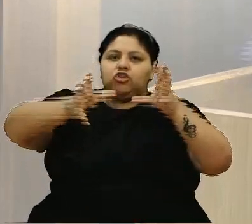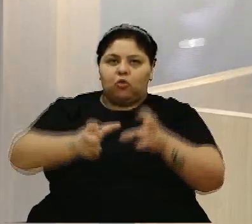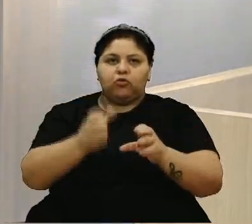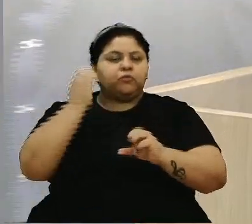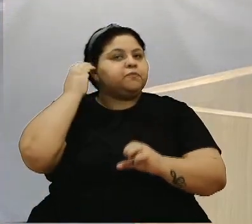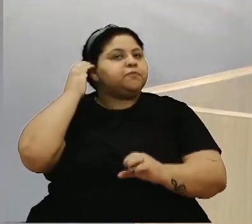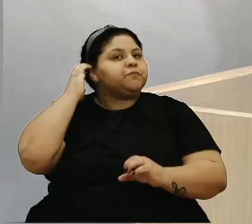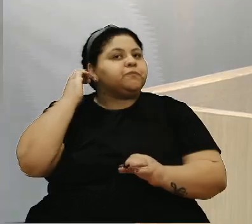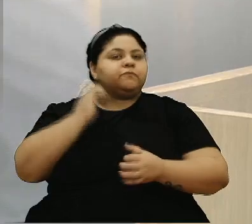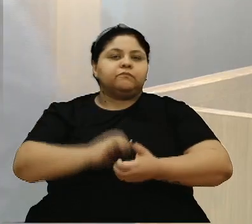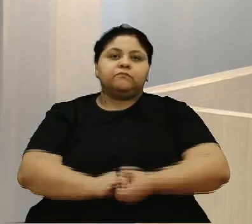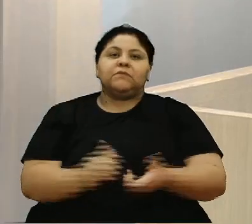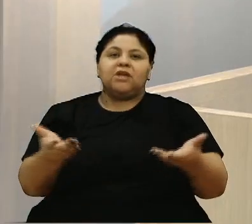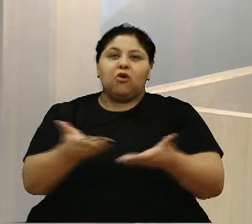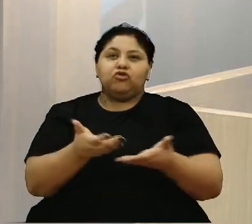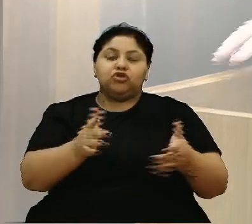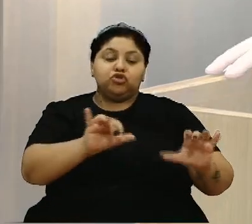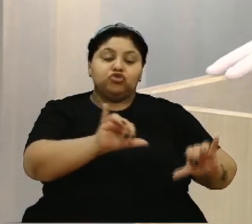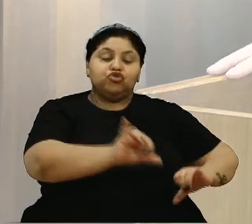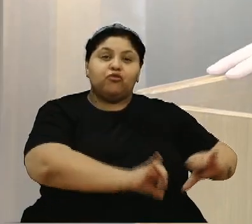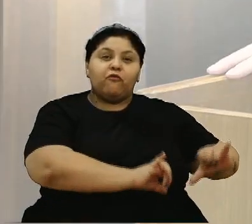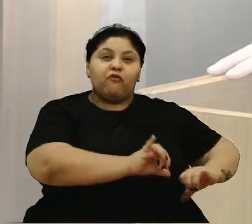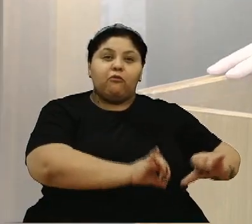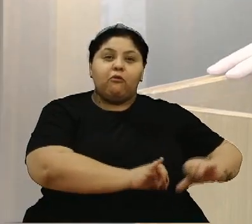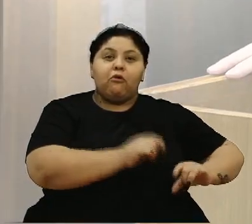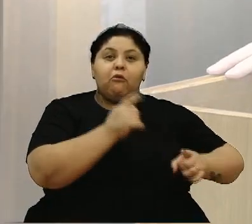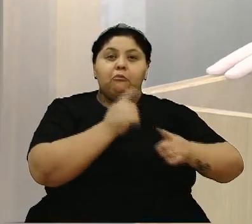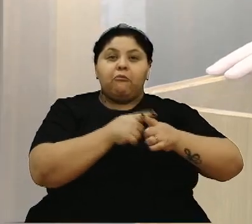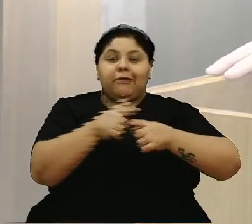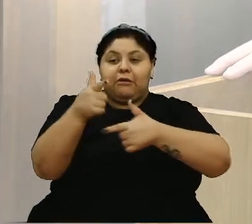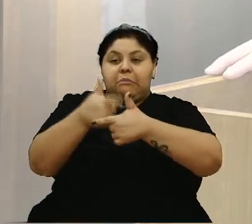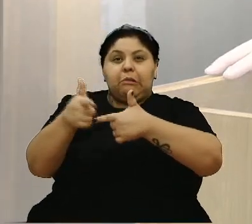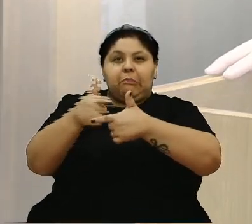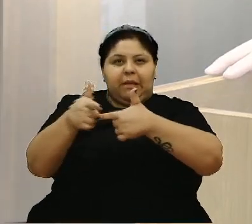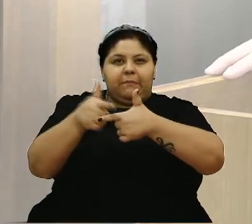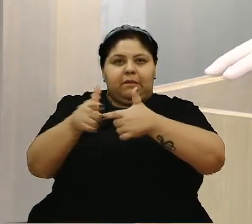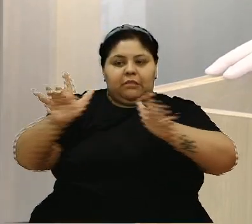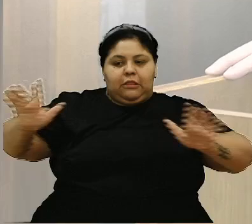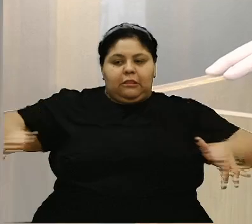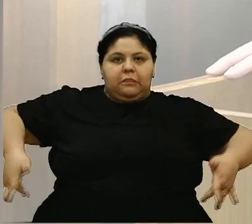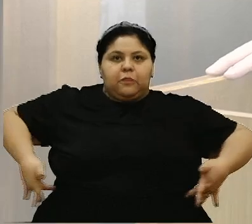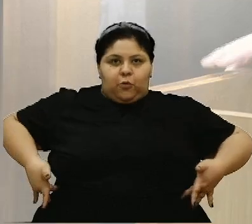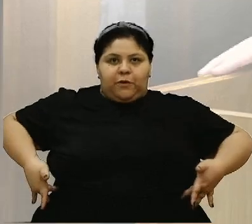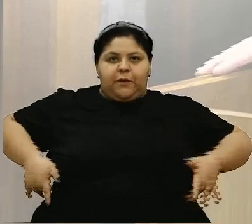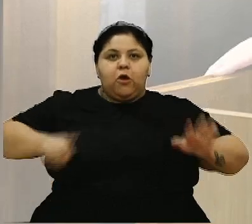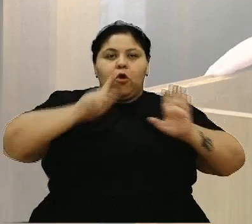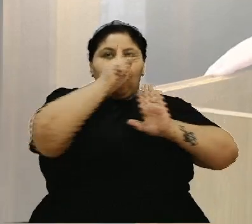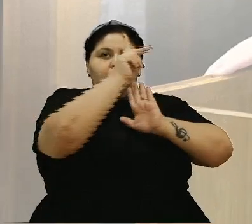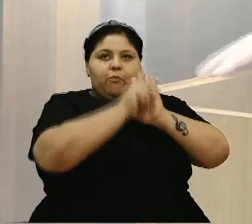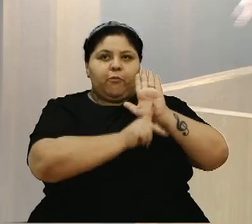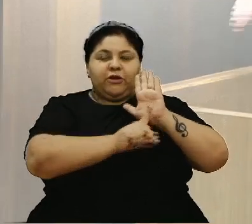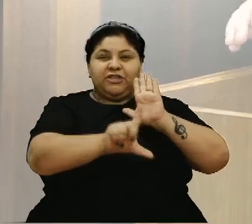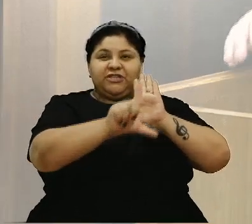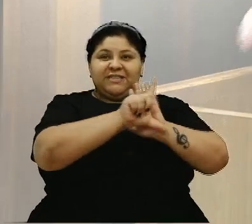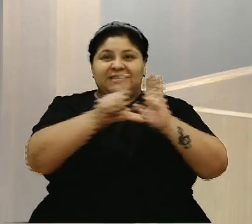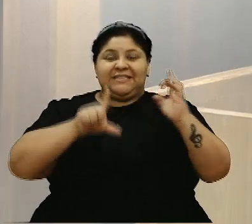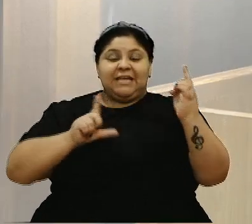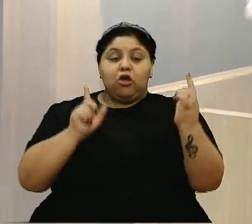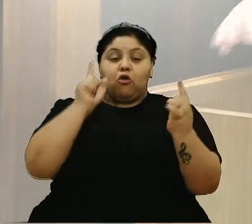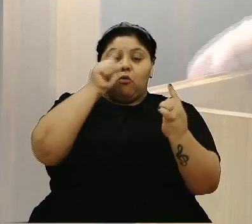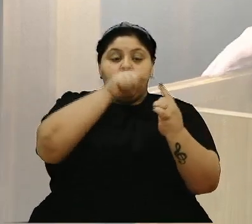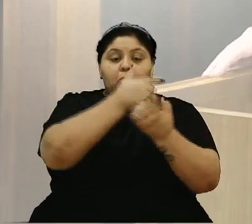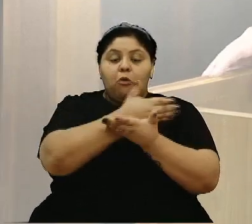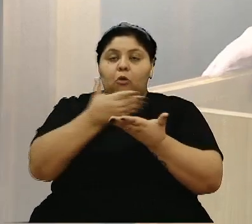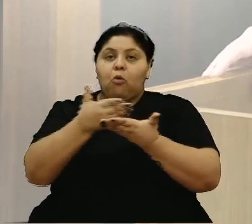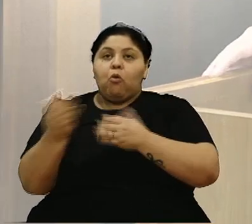estão também sofrendo com este problema. O presente projeto de lei ele tem como objetivo a instituição do